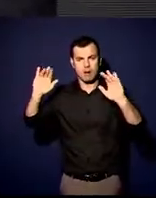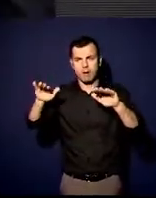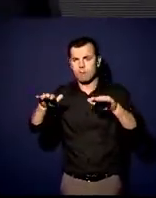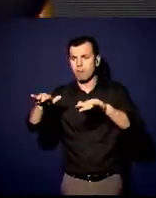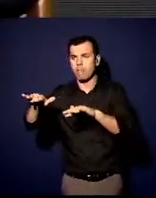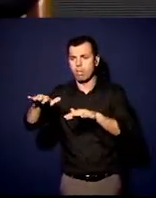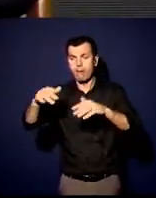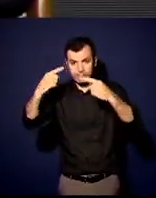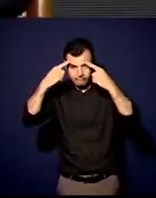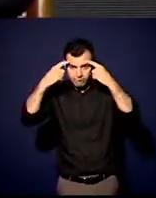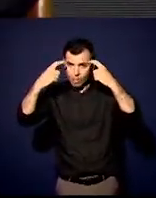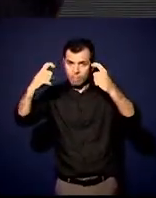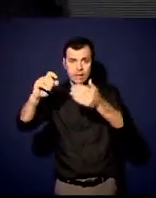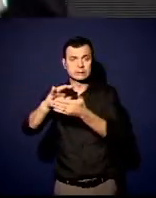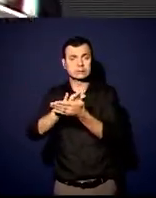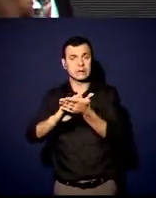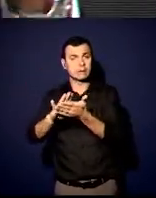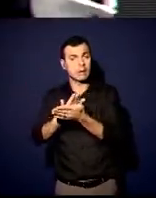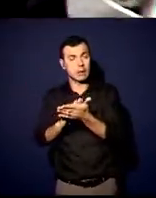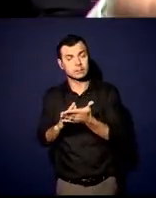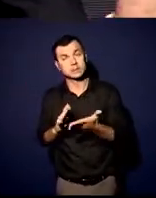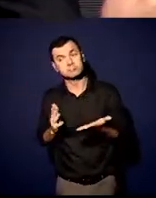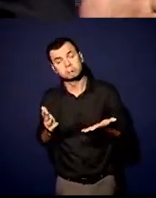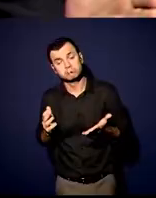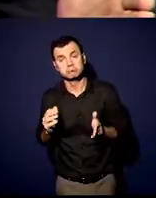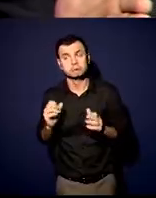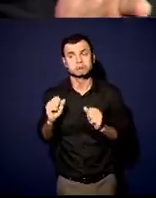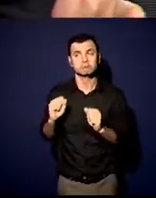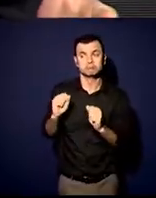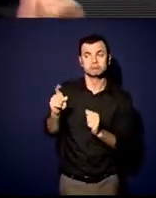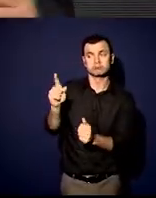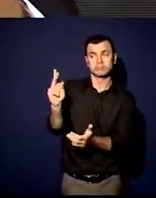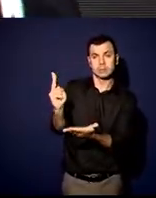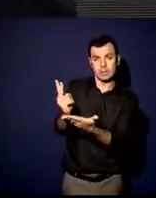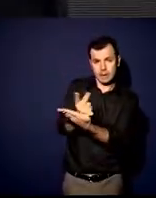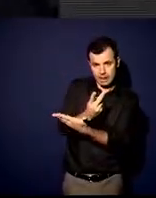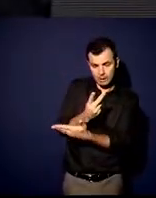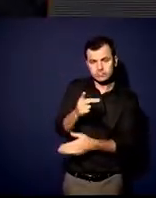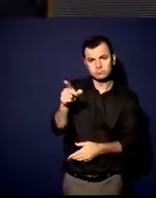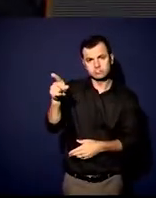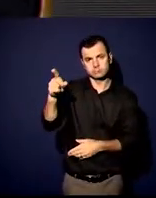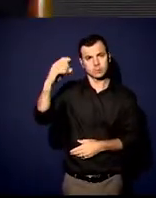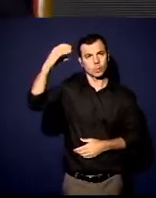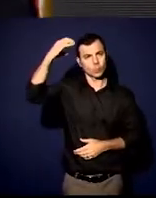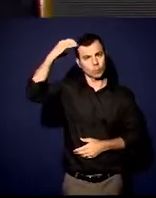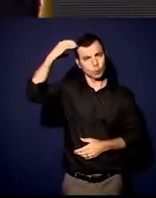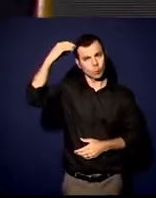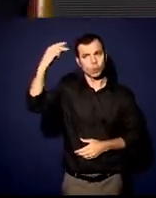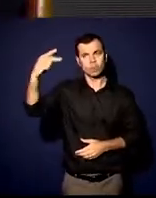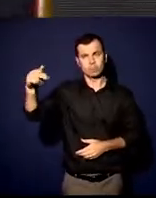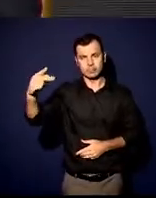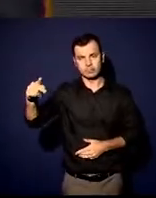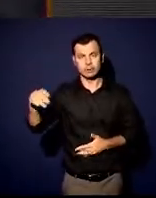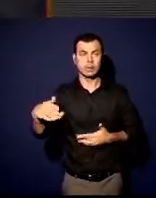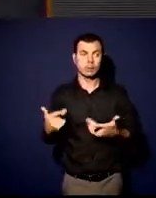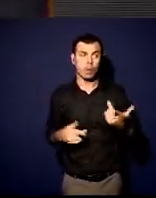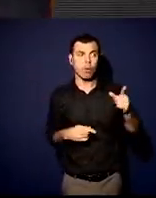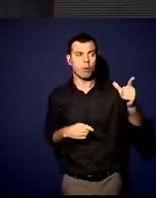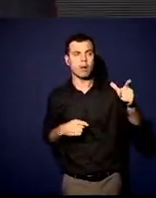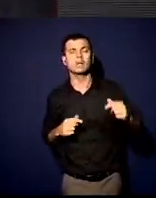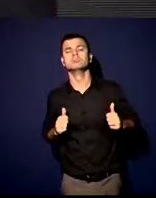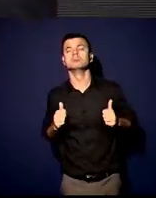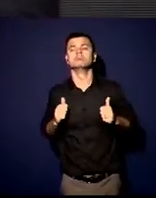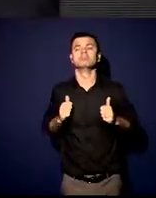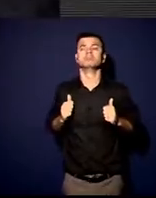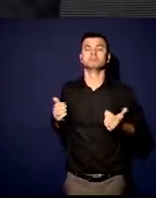Então se houver um falhas que sejam culpados Quem foi lenieta o conivente que seja culpado